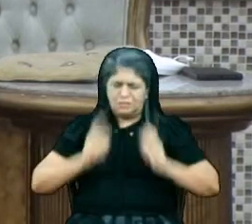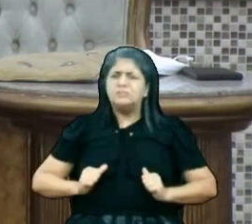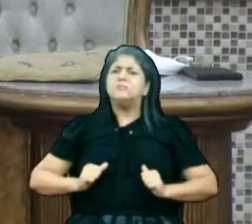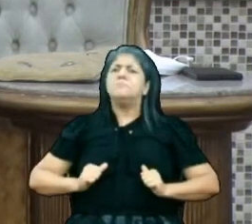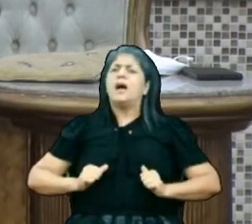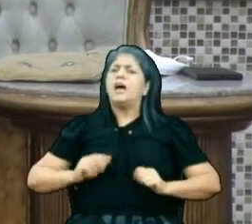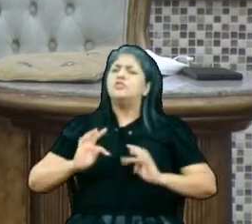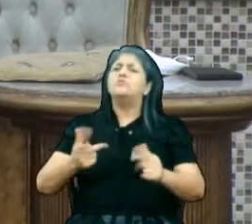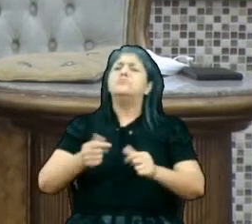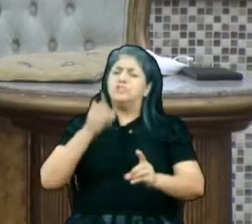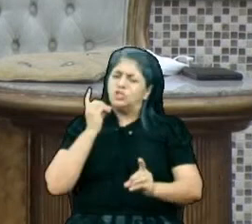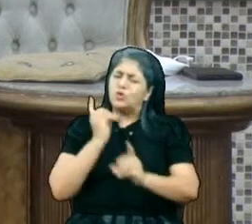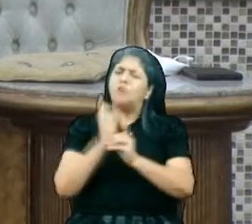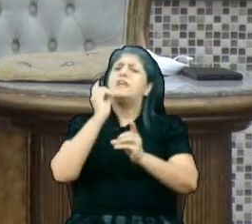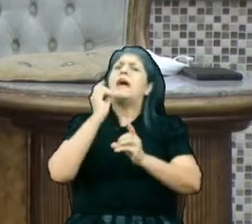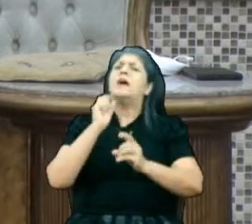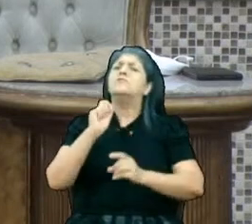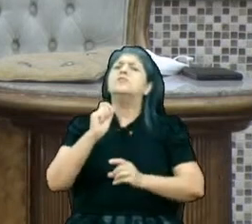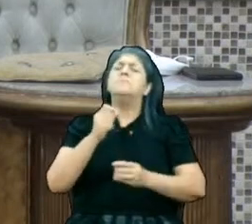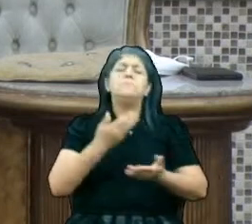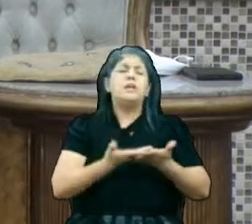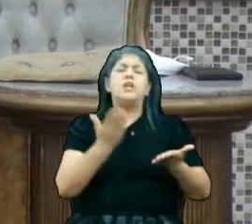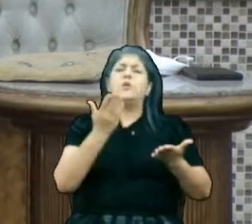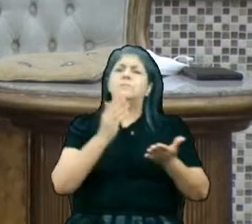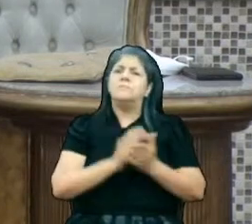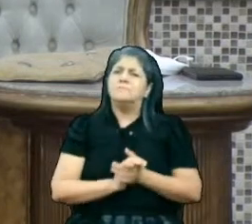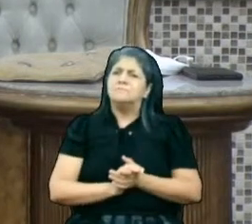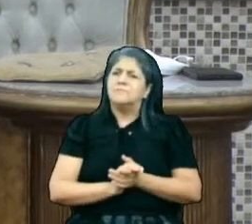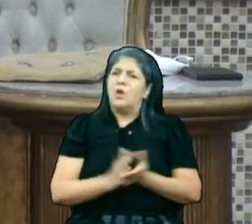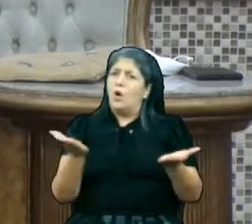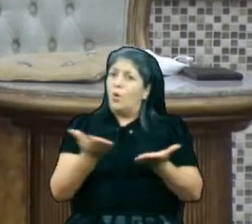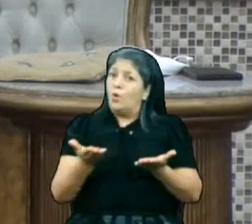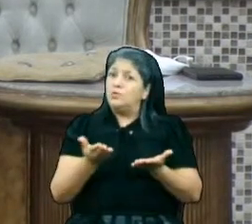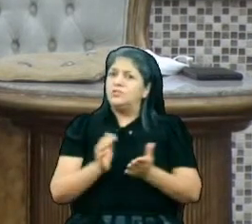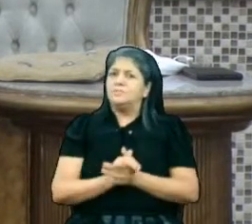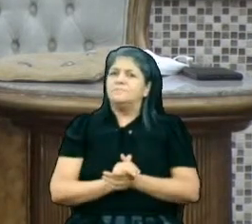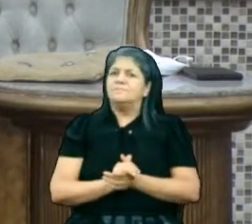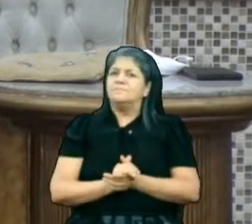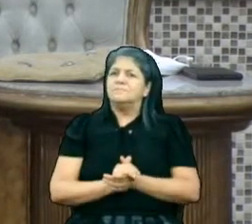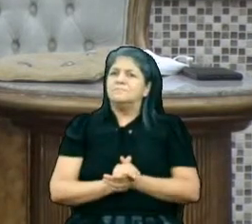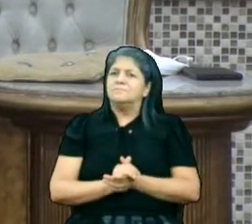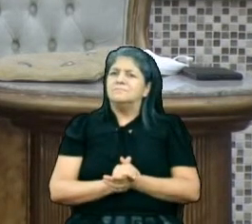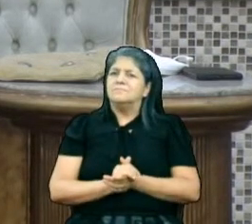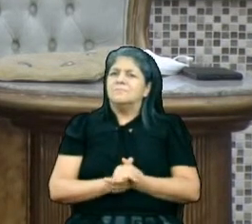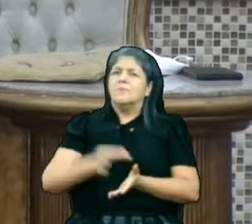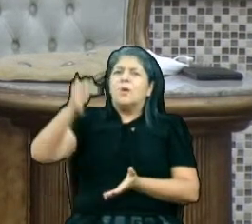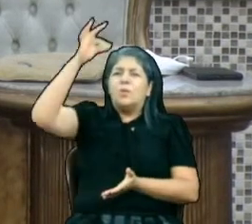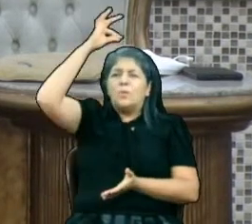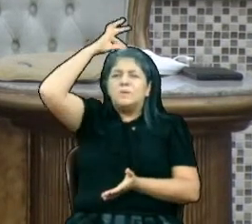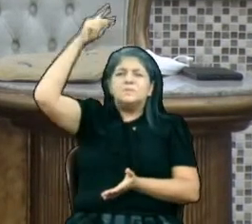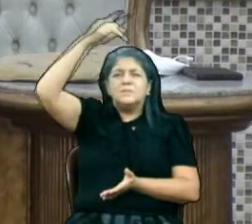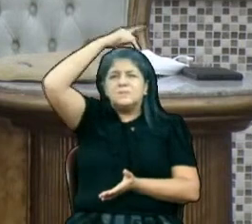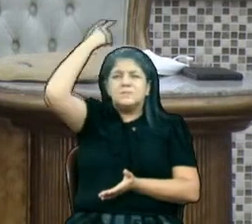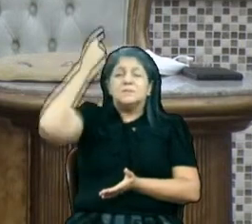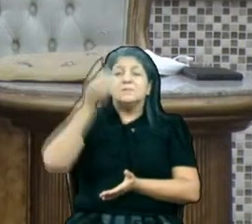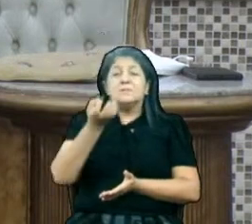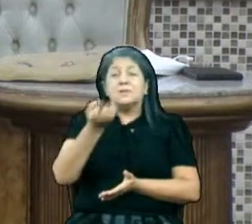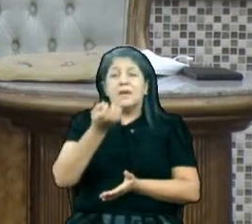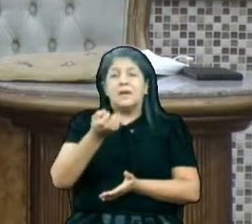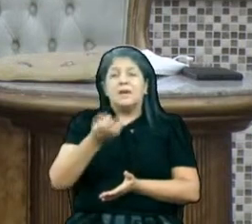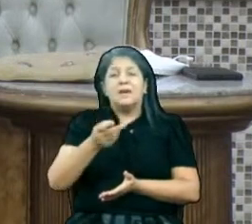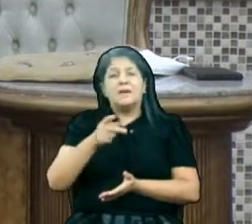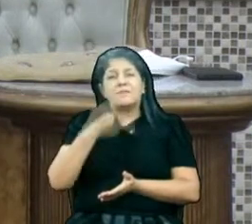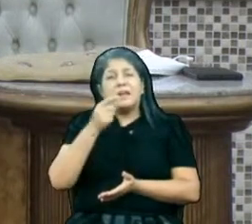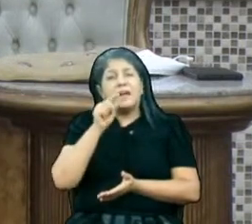é o Deus deixa o Espírito Santo falar no teu coração na tua alma nesta noite o